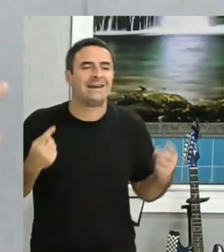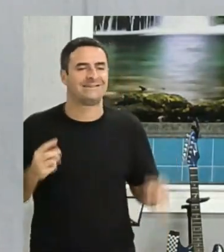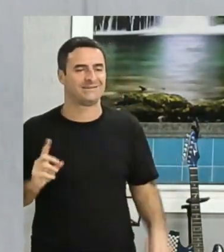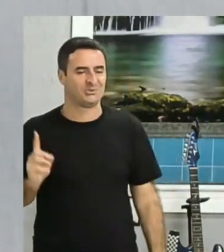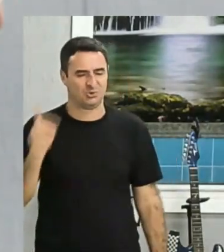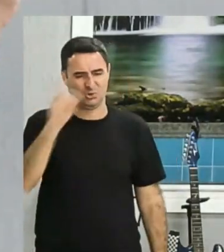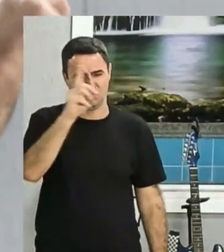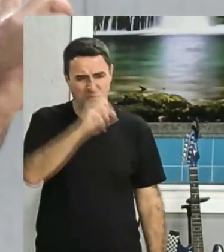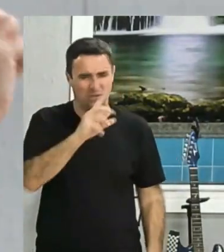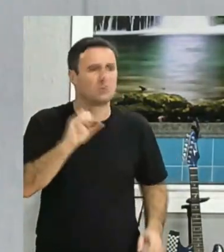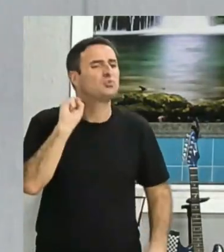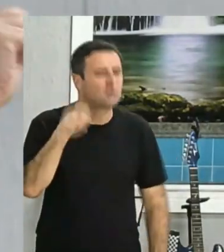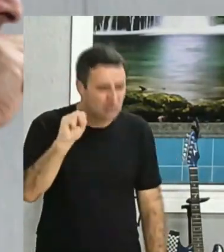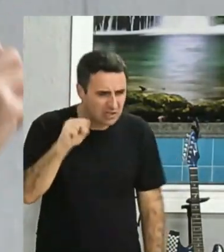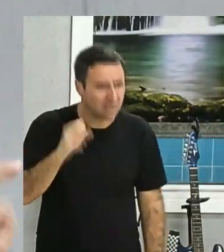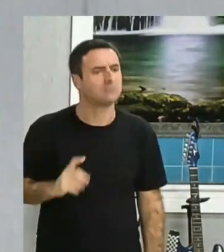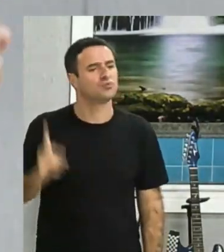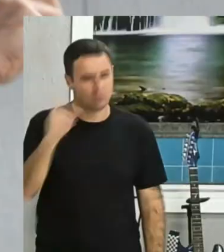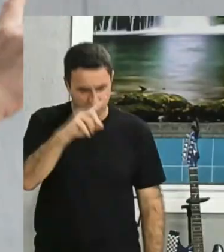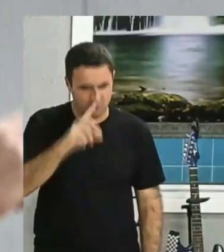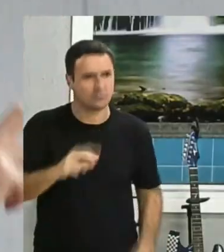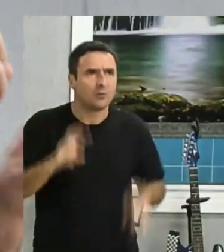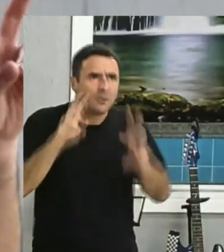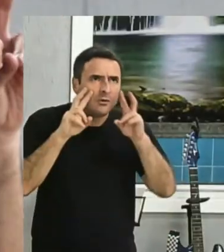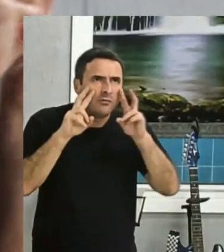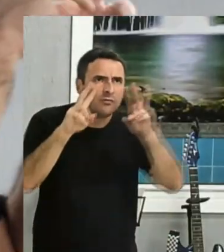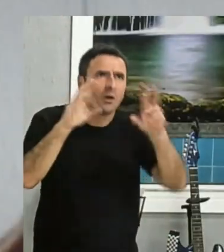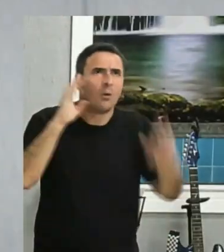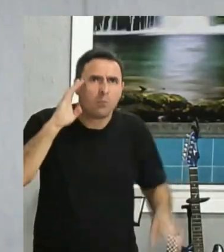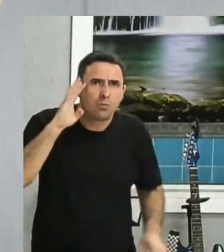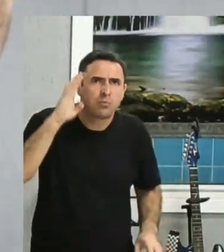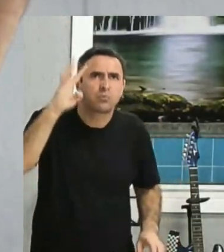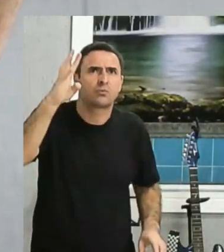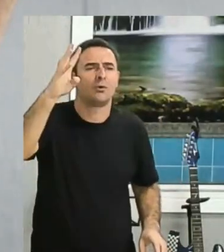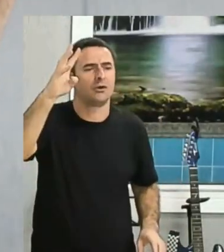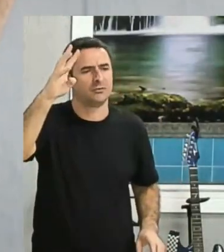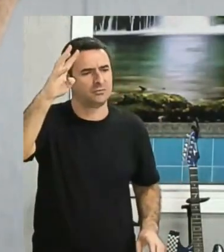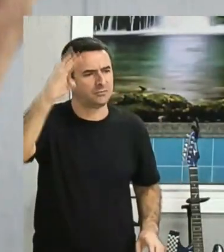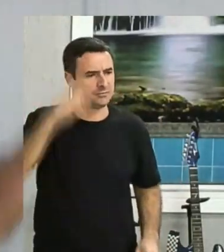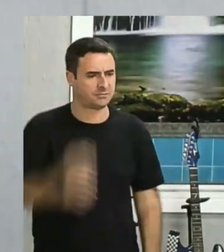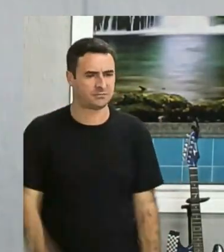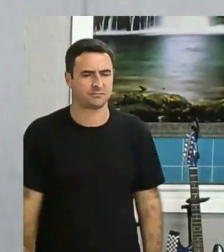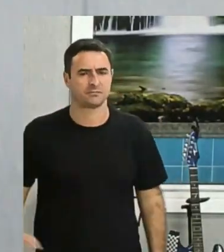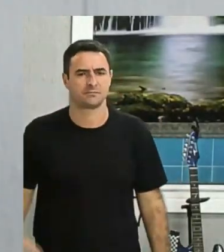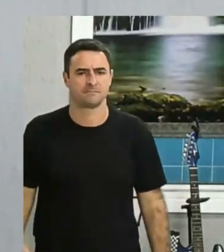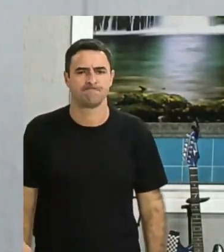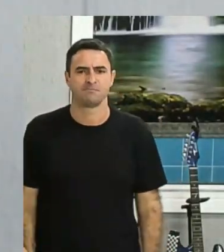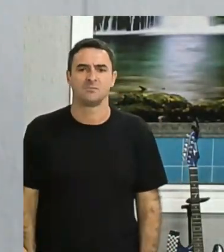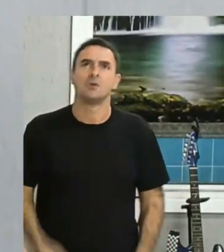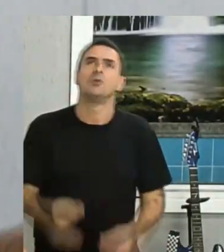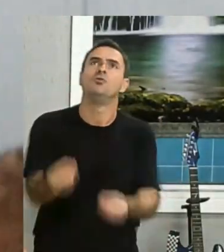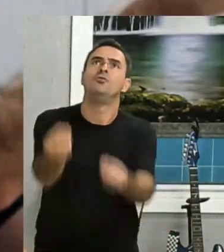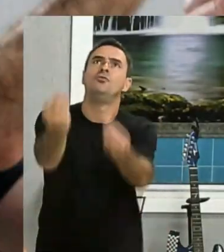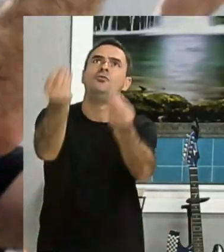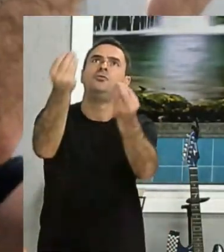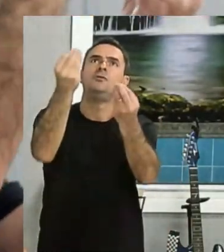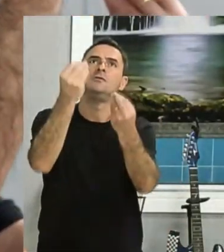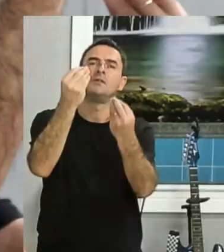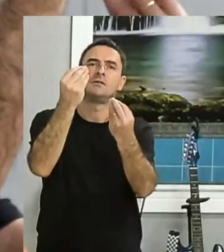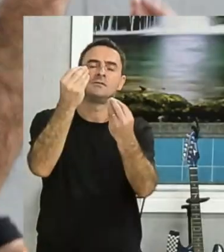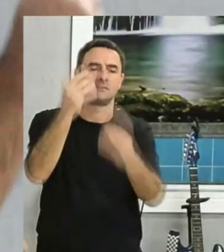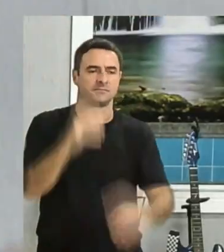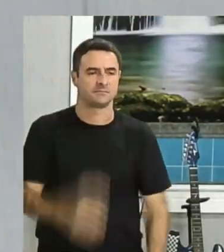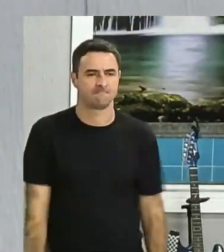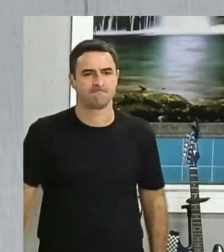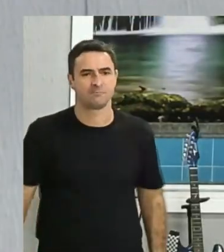domingo. Foi no domingo que ele teve essa visão vinda do Senhor,